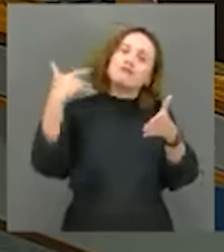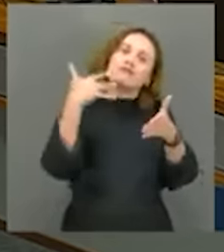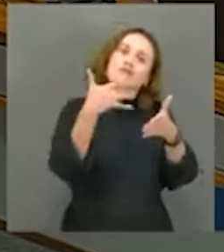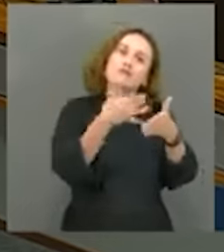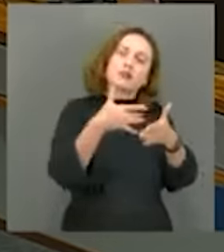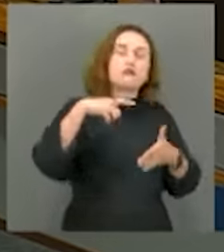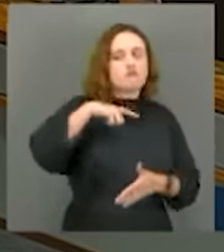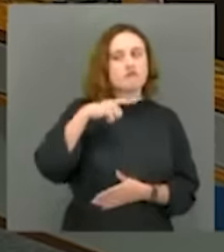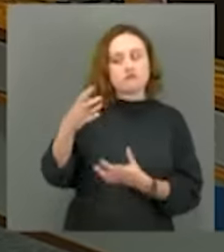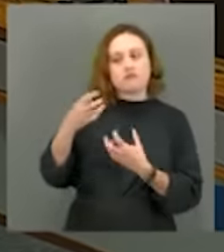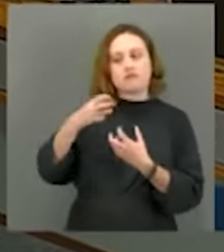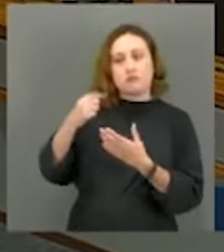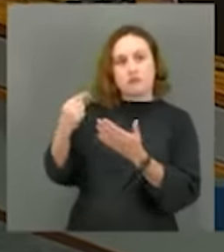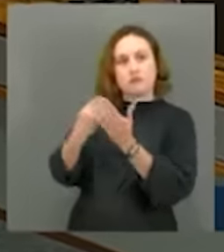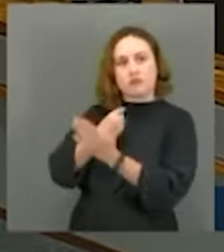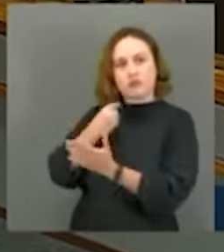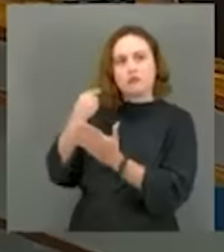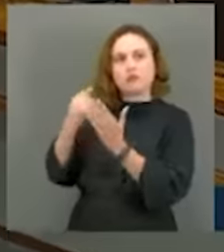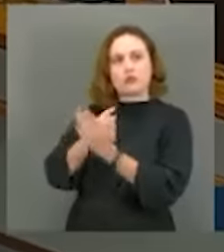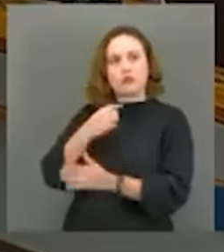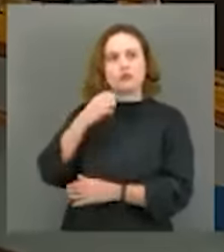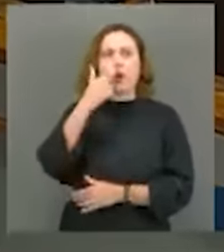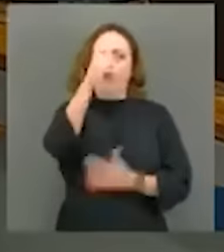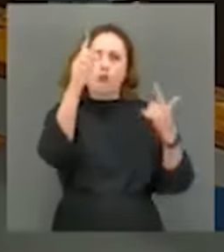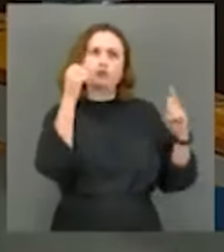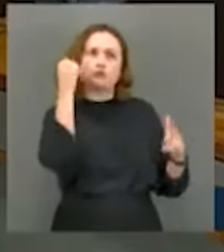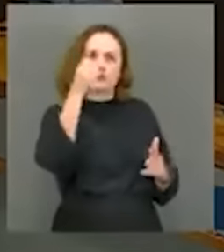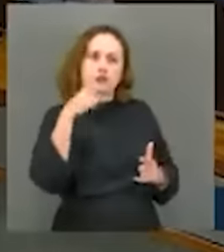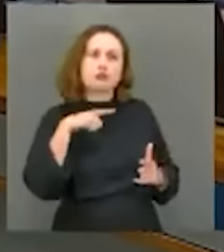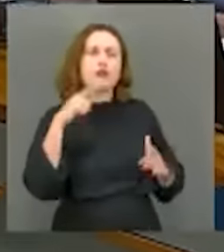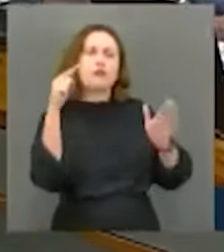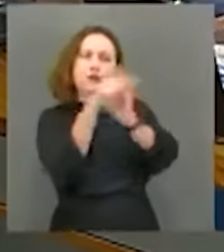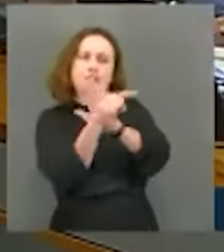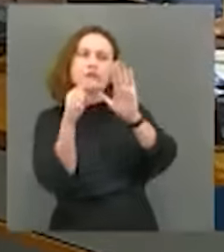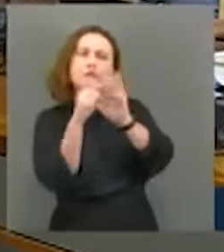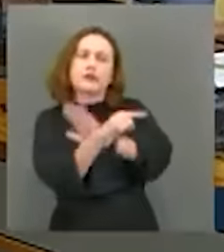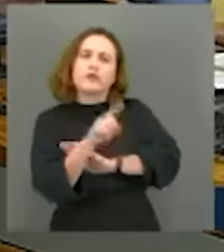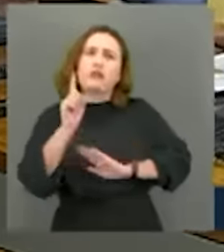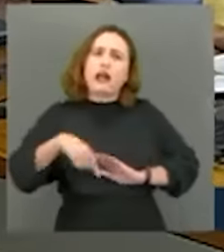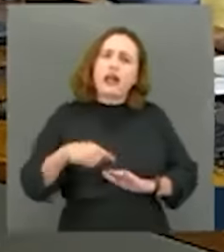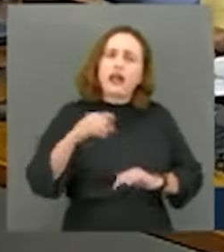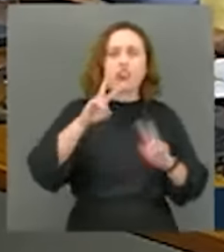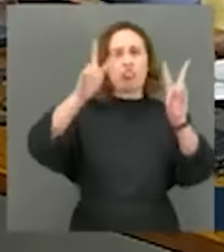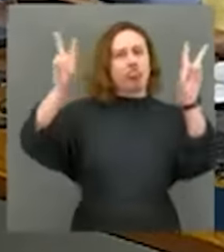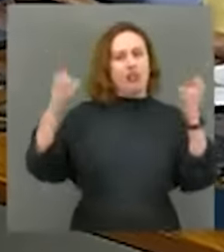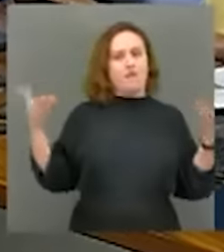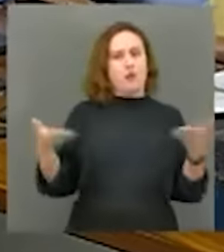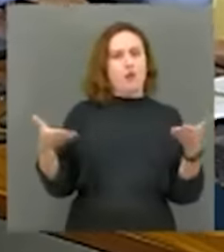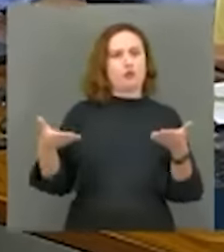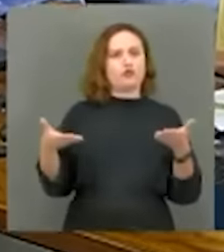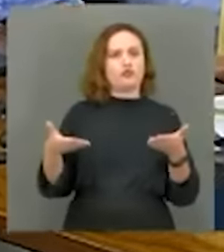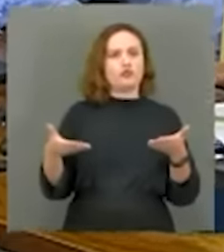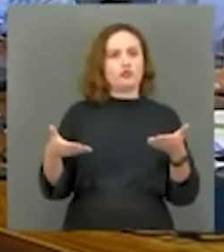solicitação do deputado Quim para que a gente pudesse tramitar esta matéria aqui na comissão eu queria registrar a